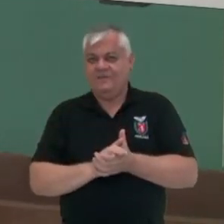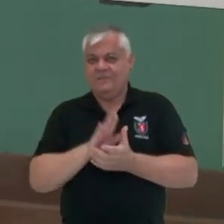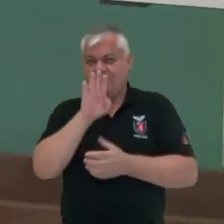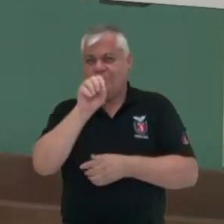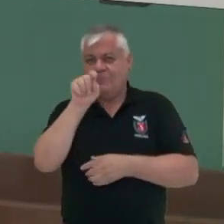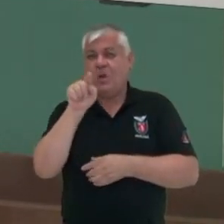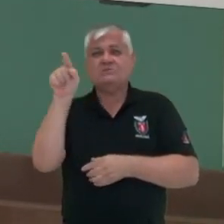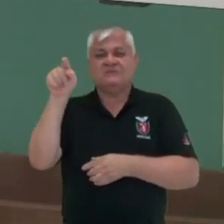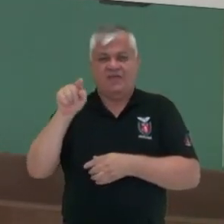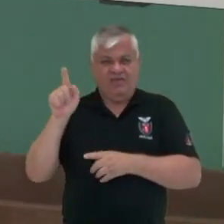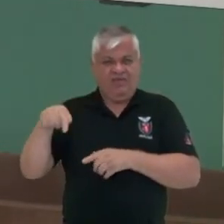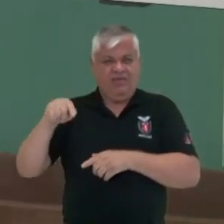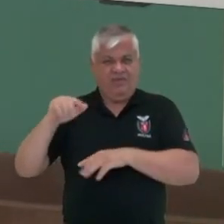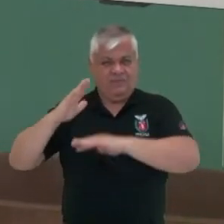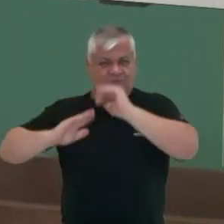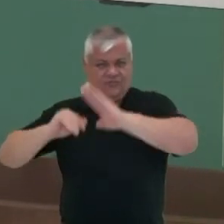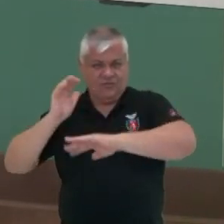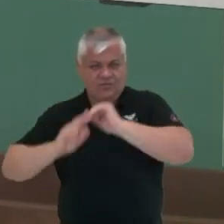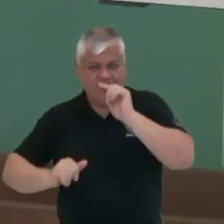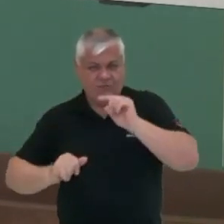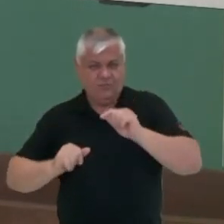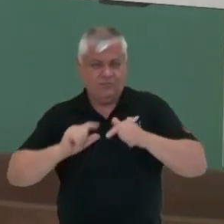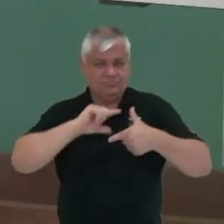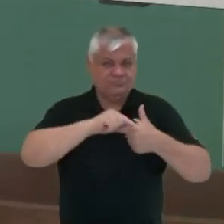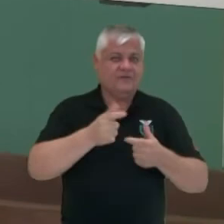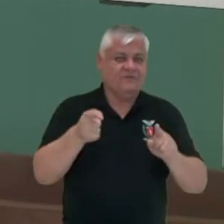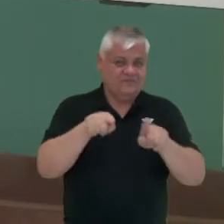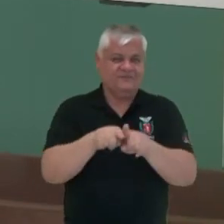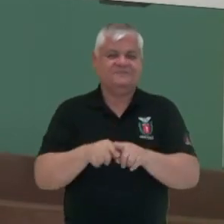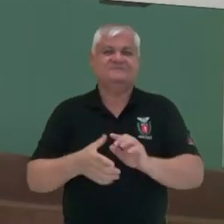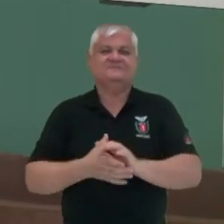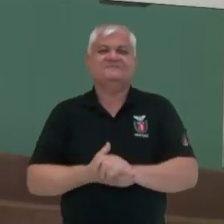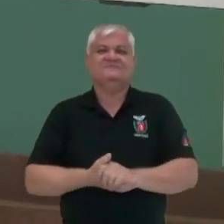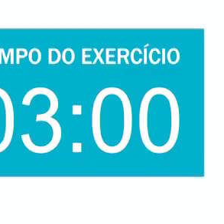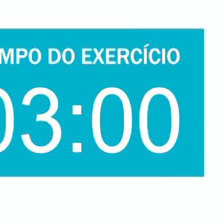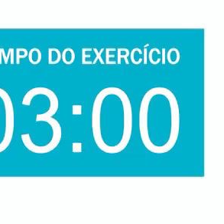E por que você acha que é esse que você escolheu? Nós já voltamos.